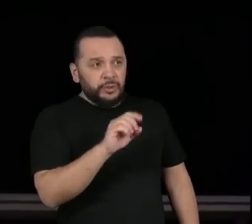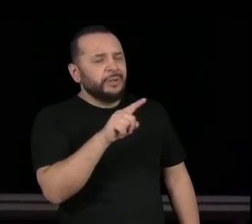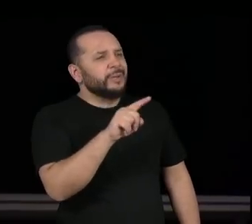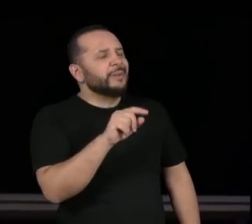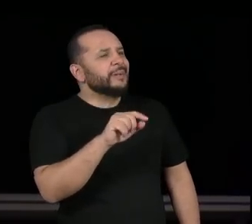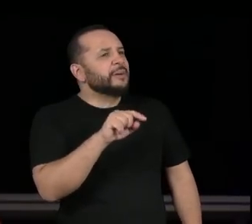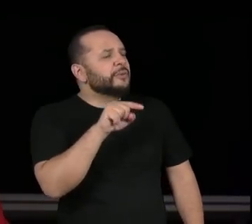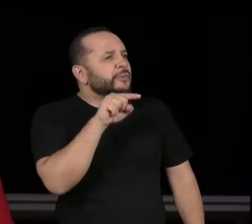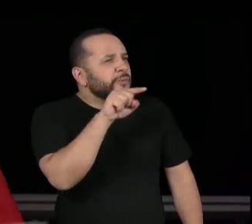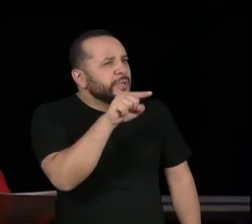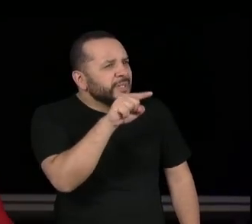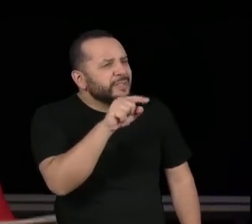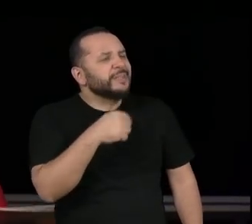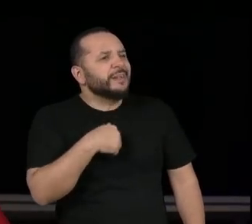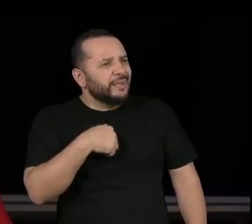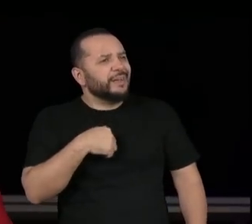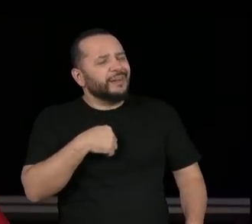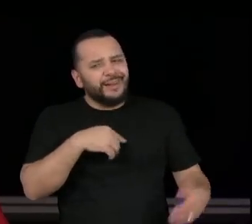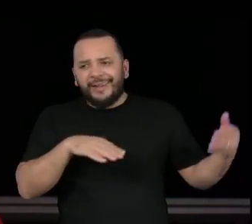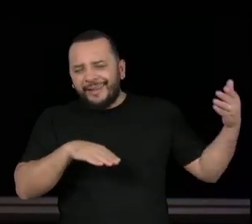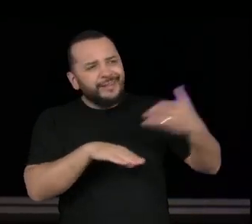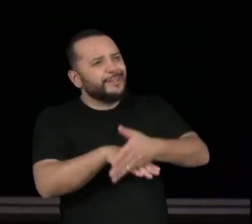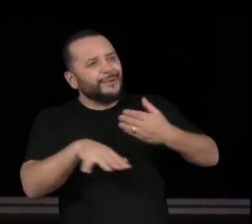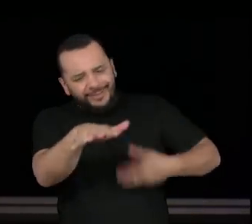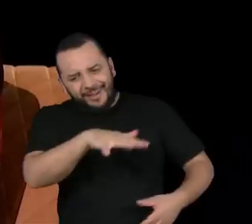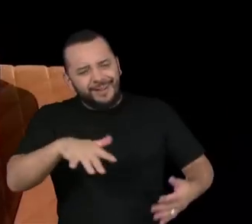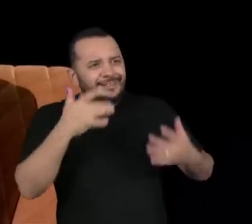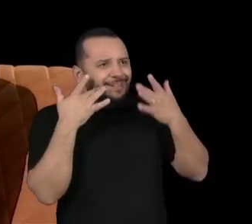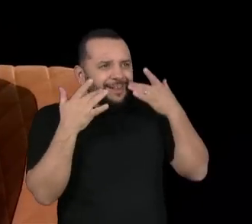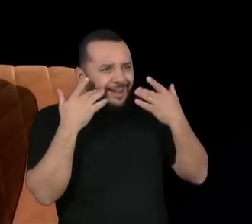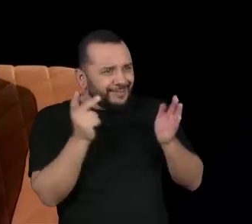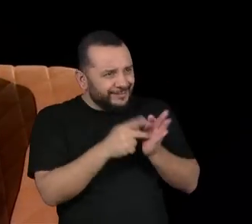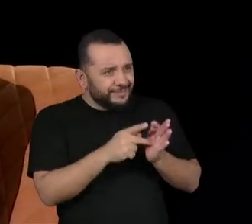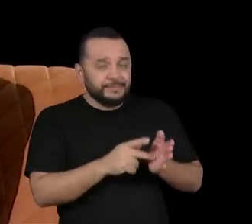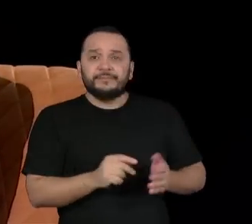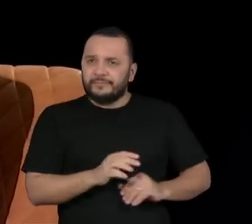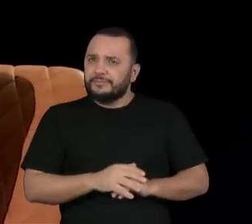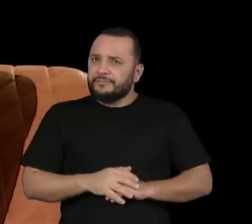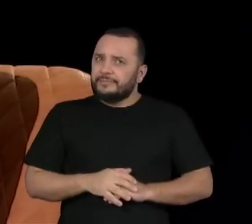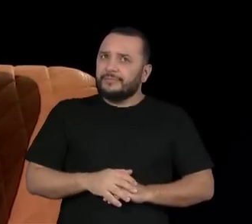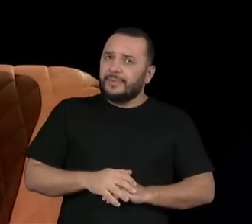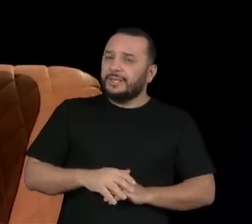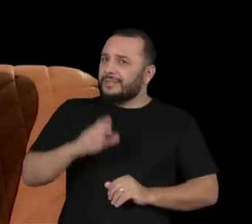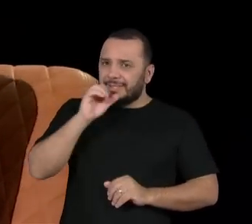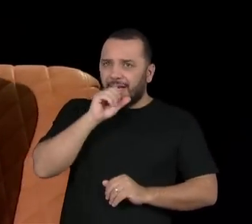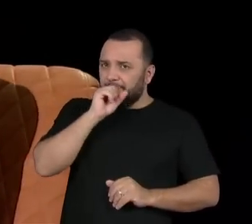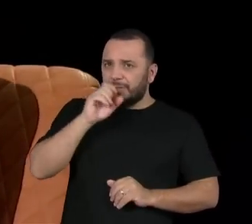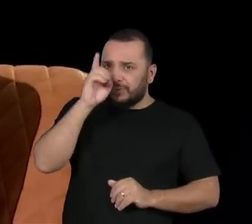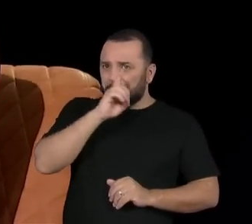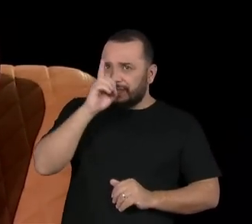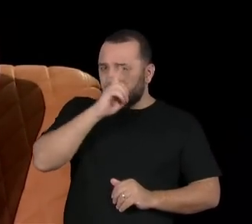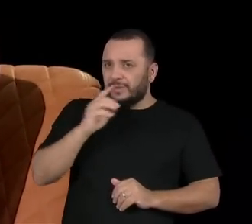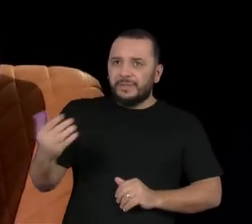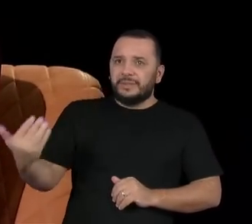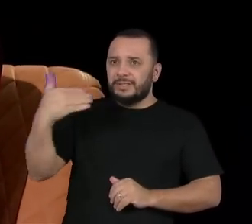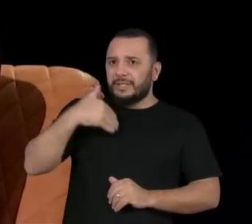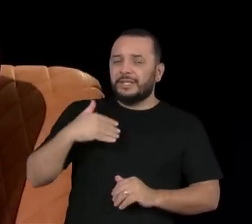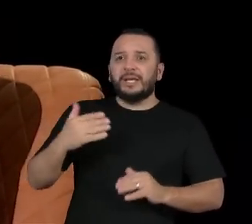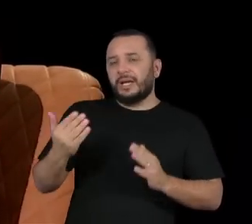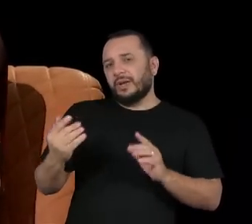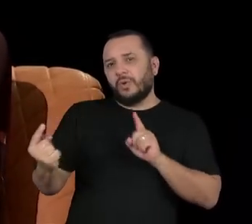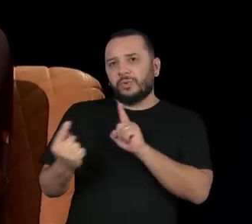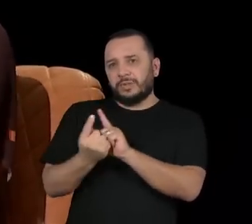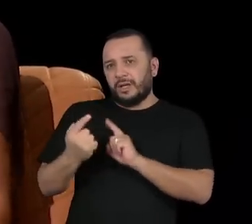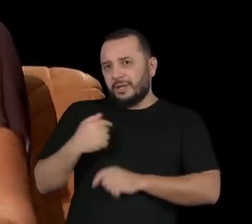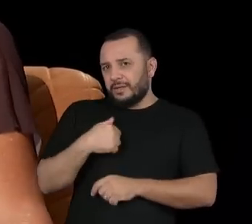com o Fernando, você entrou de vez nesse universo do teatro, né? O Fernando ia lá todo fim de semana me encontrar e começamos a namorar.